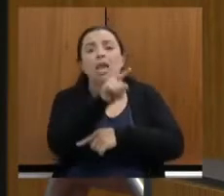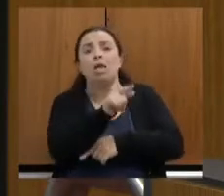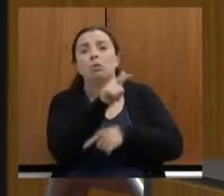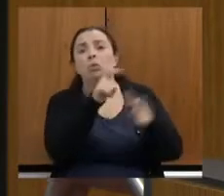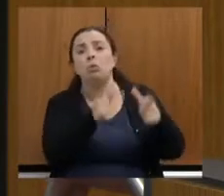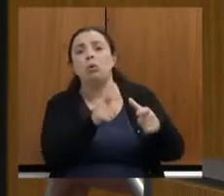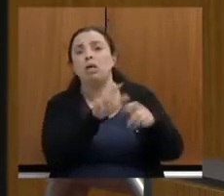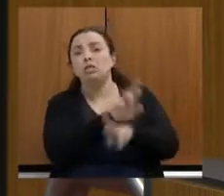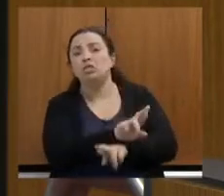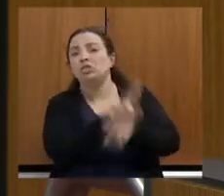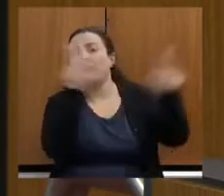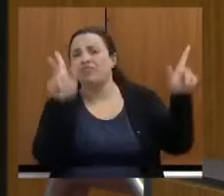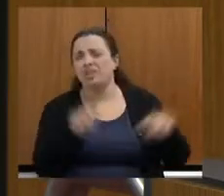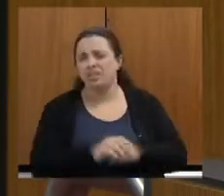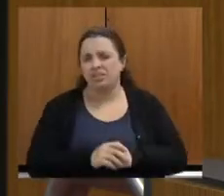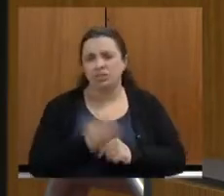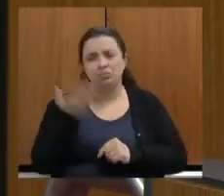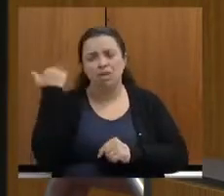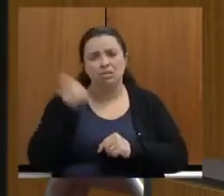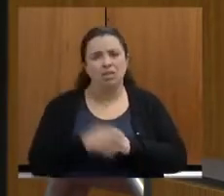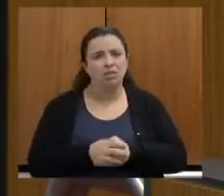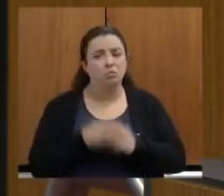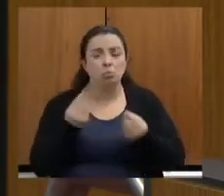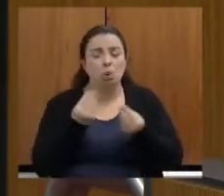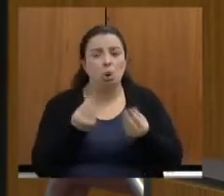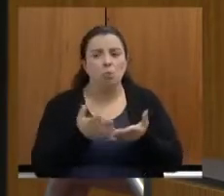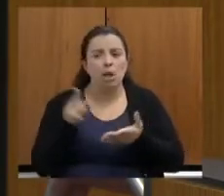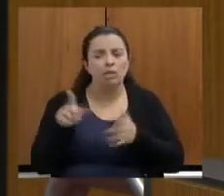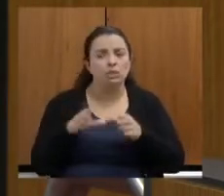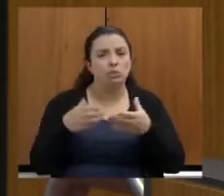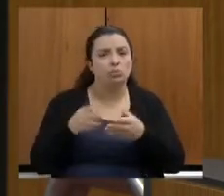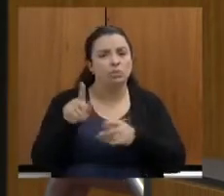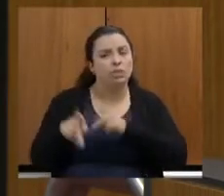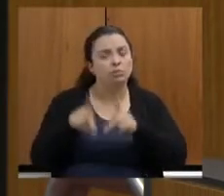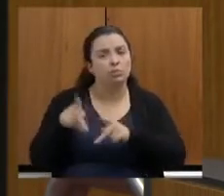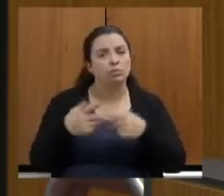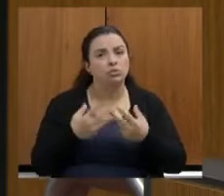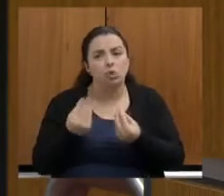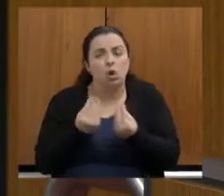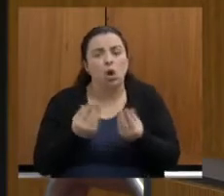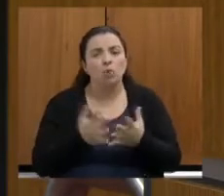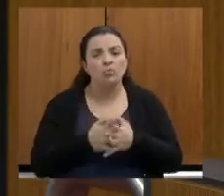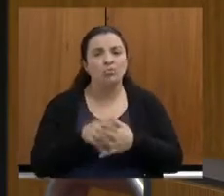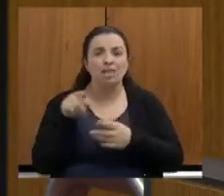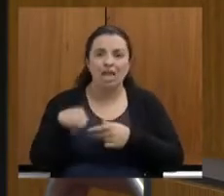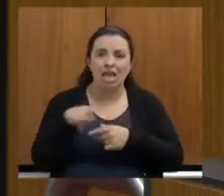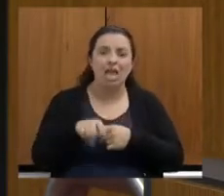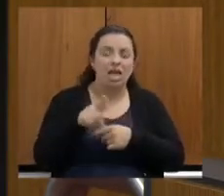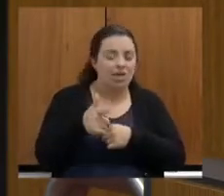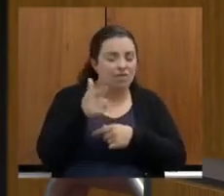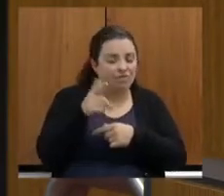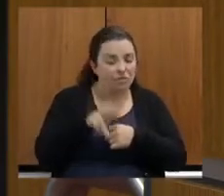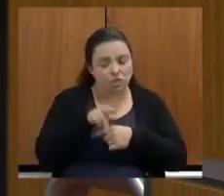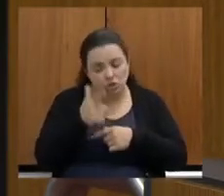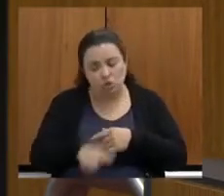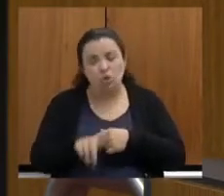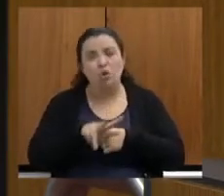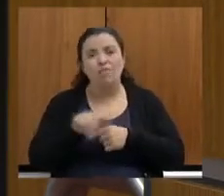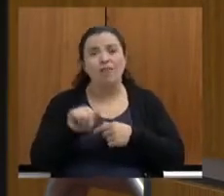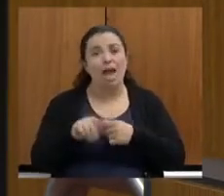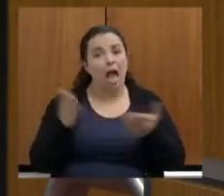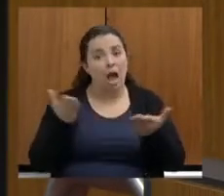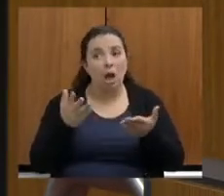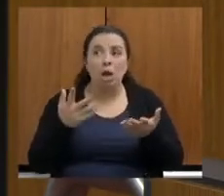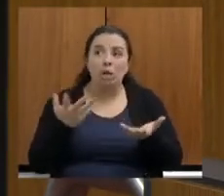comunidade as pessoas vão ter que mais uma vez Apesar de que agora também vai ser uma forma